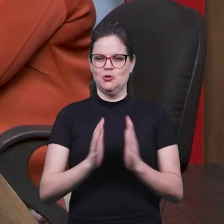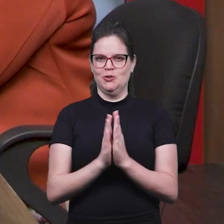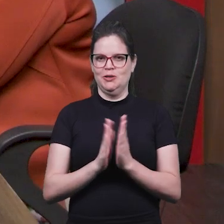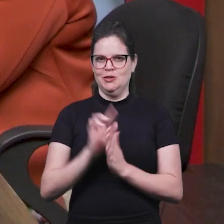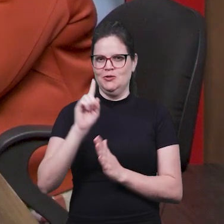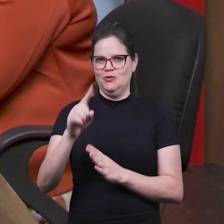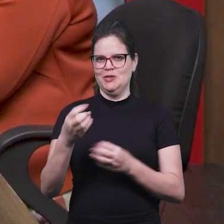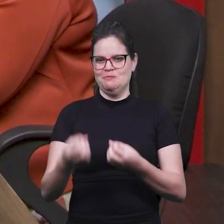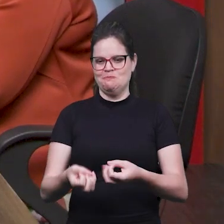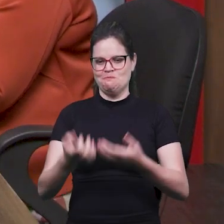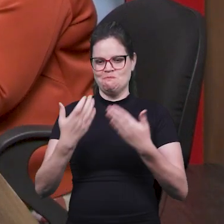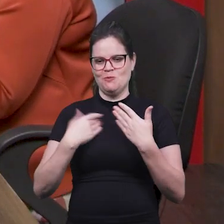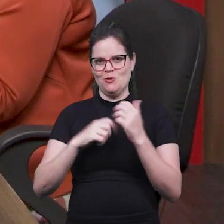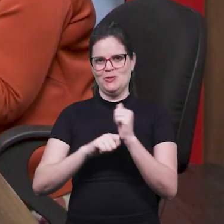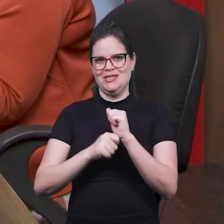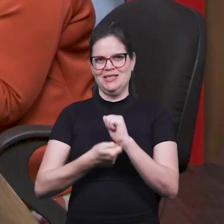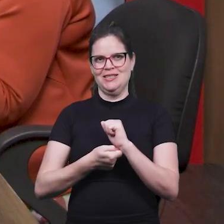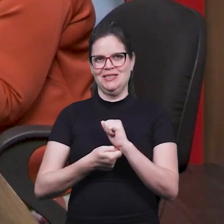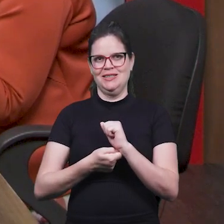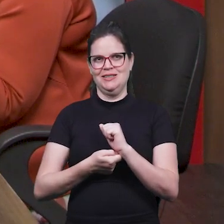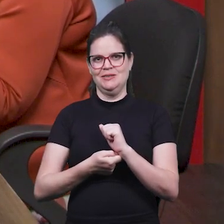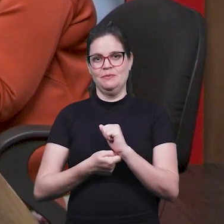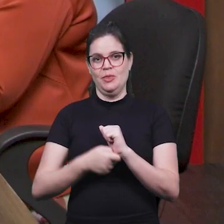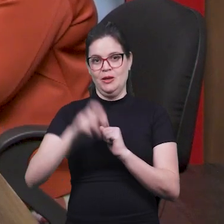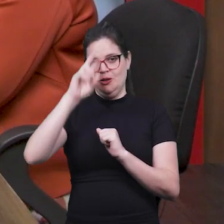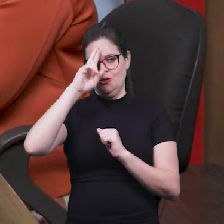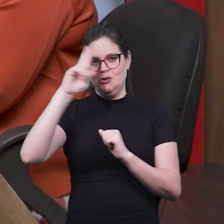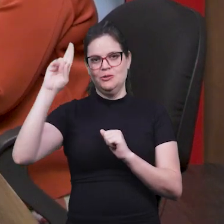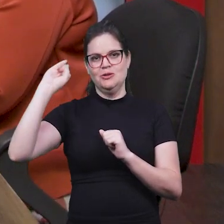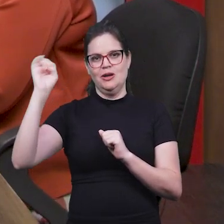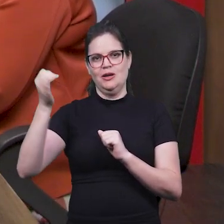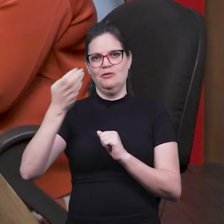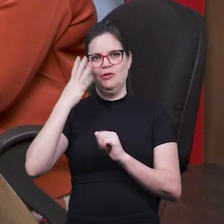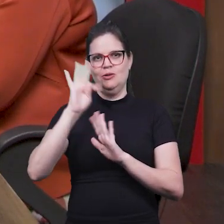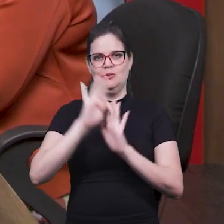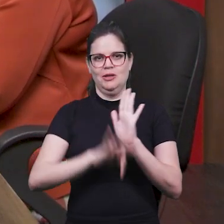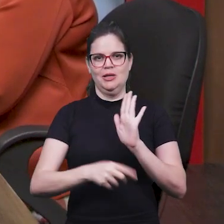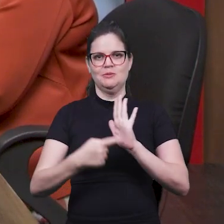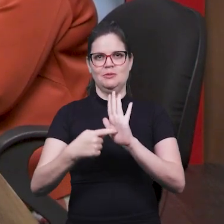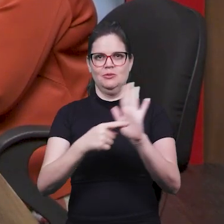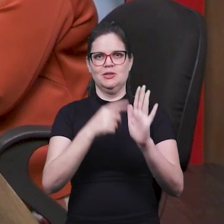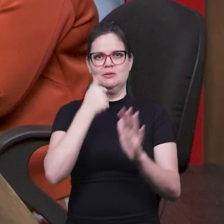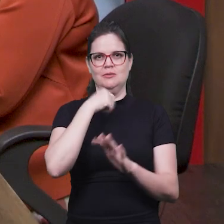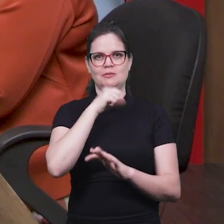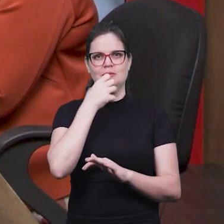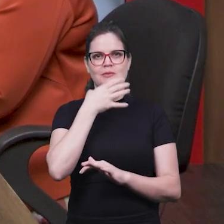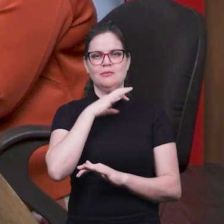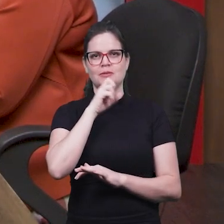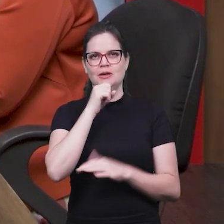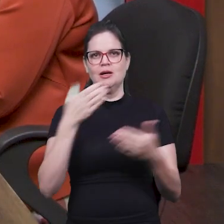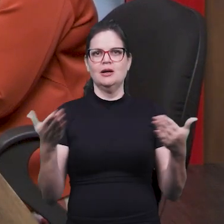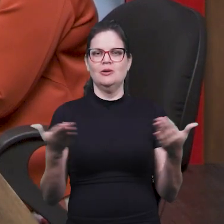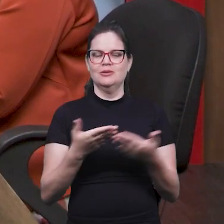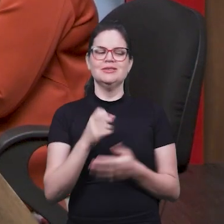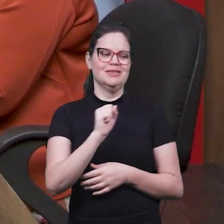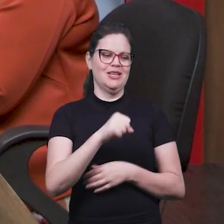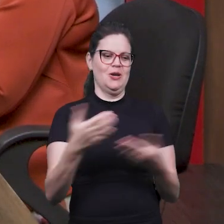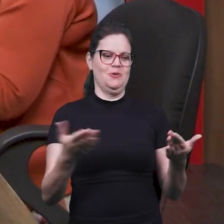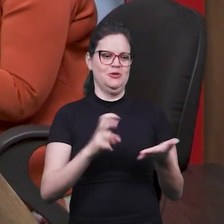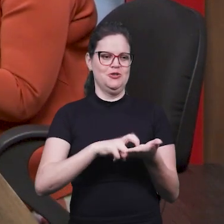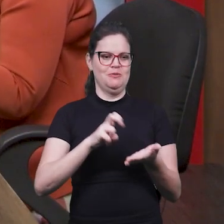uma revelação hoje de um texto para você deixar para os pais, não foi? Hoje, quando eu estava vindo, o